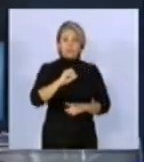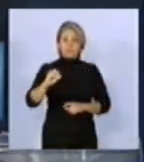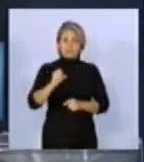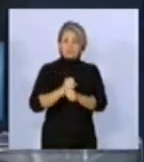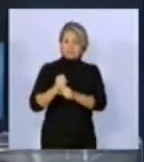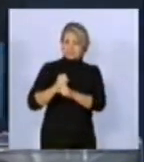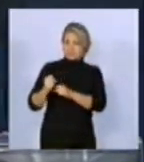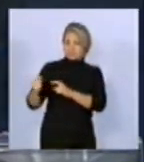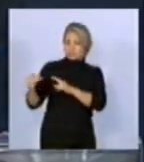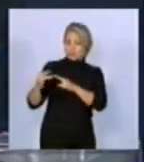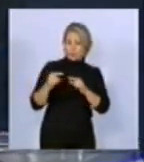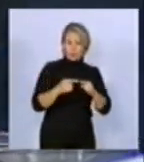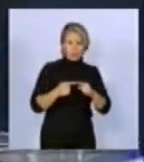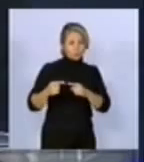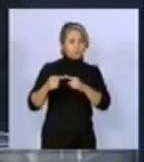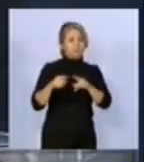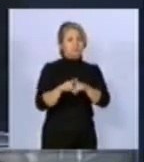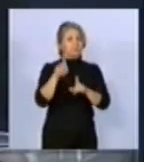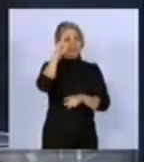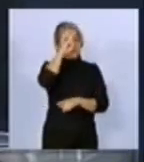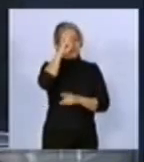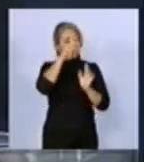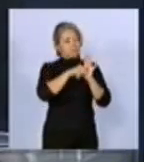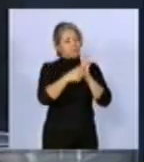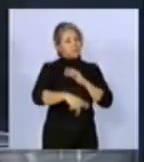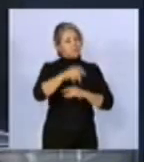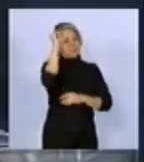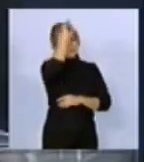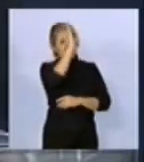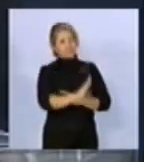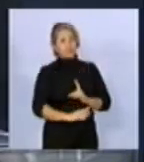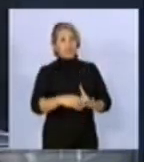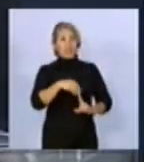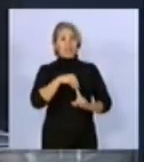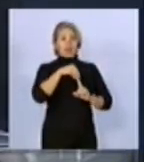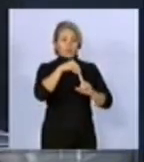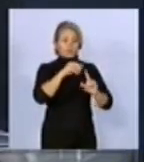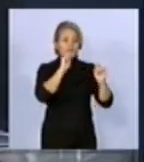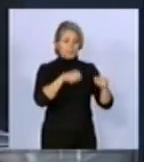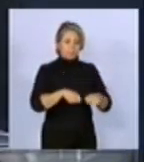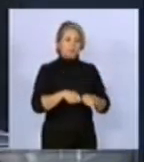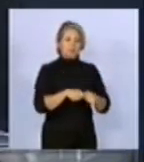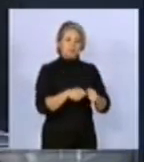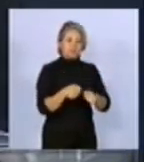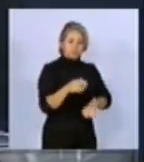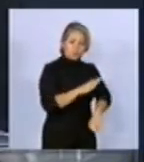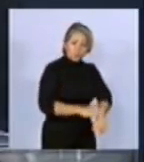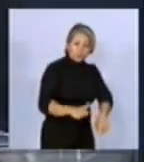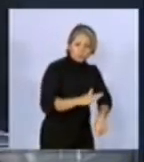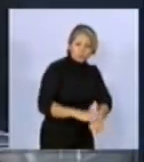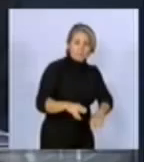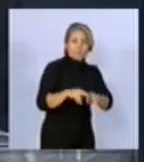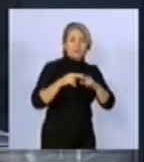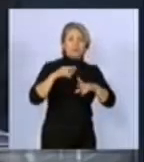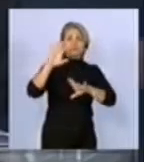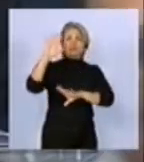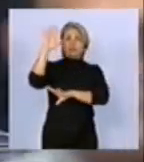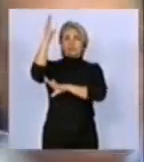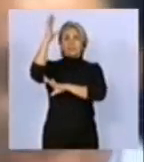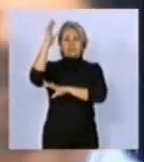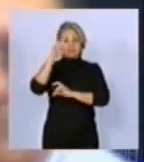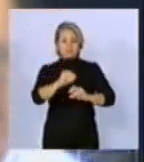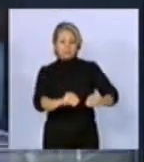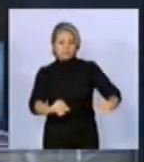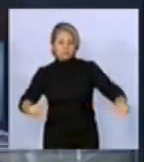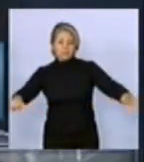país é a única cultura possível de se adaptar em Face das condições de clima solo da